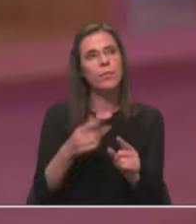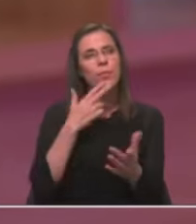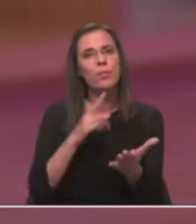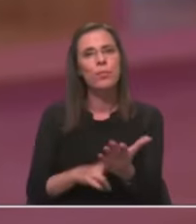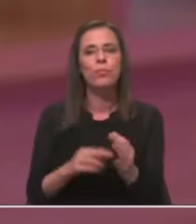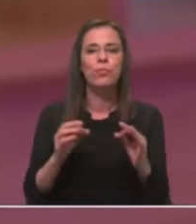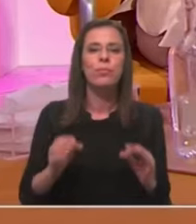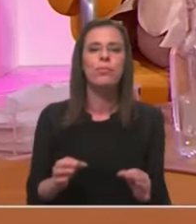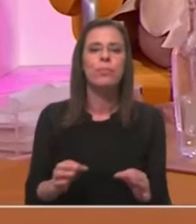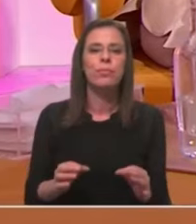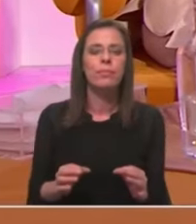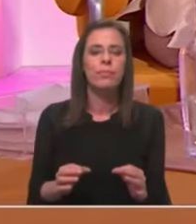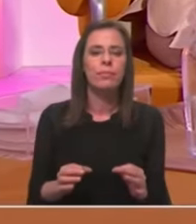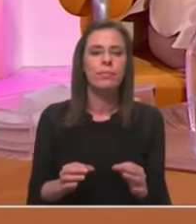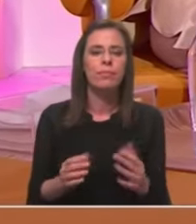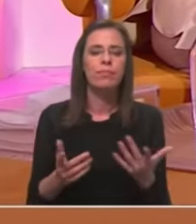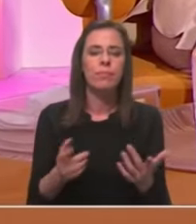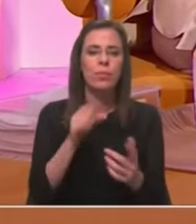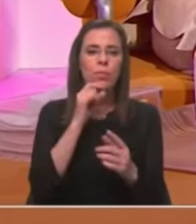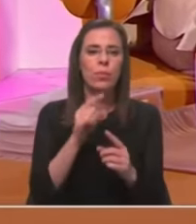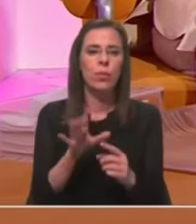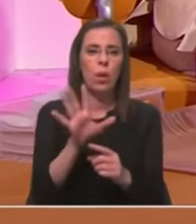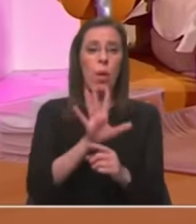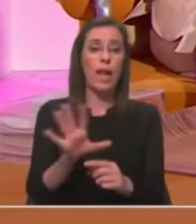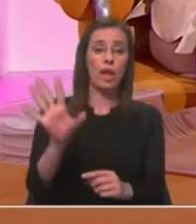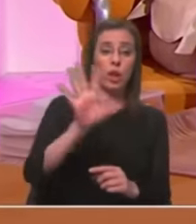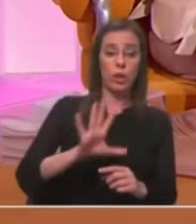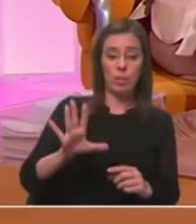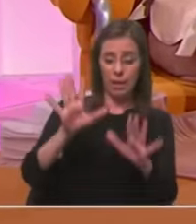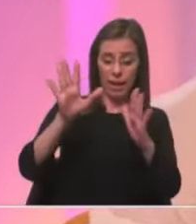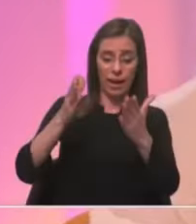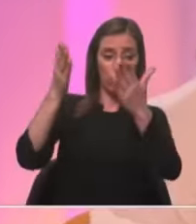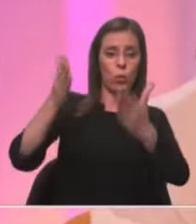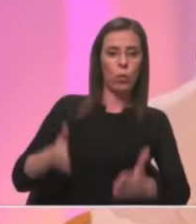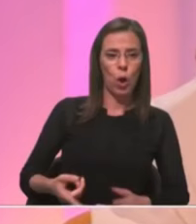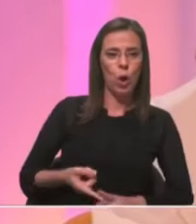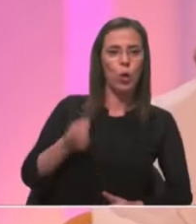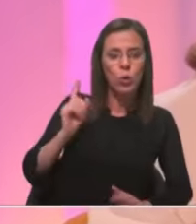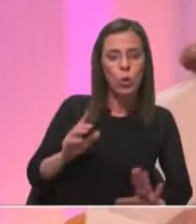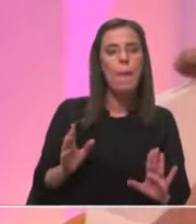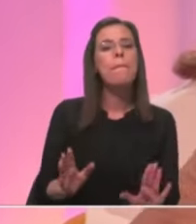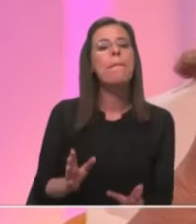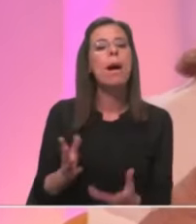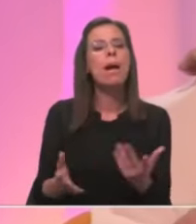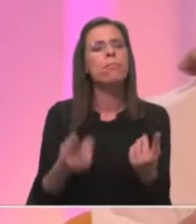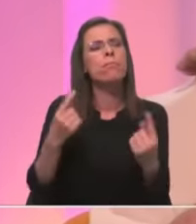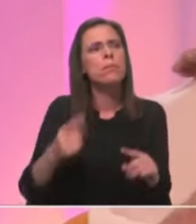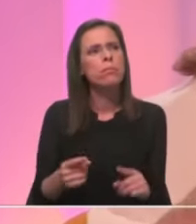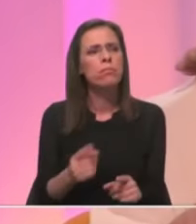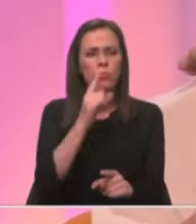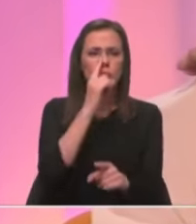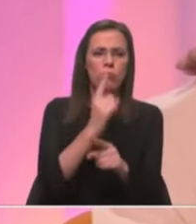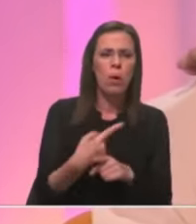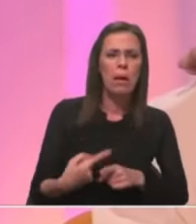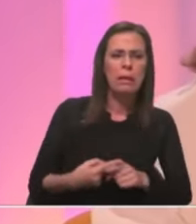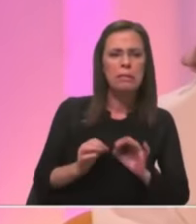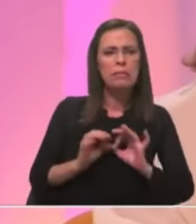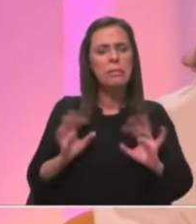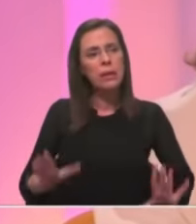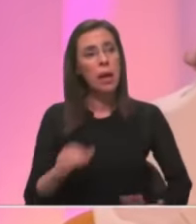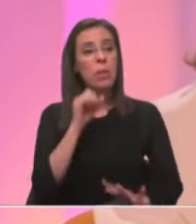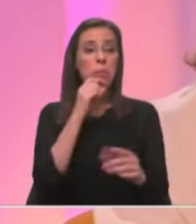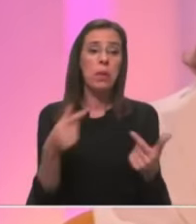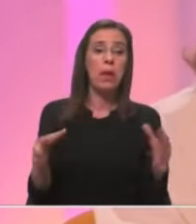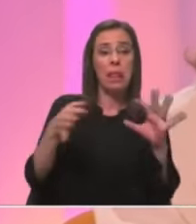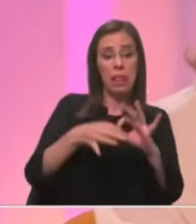realmente o aspecto físico podia não ser aquilo que eu que eu estava à espera mas como tinha os mesmos tinha interesses comuns que